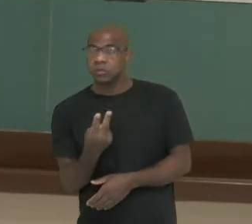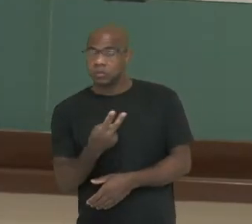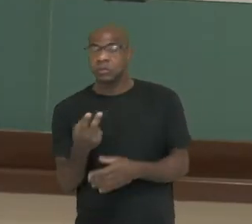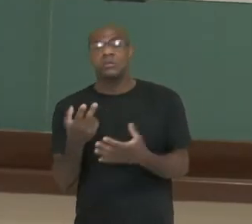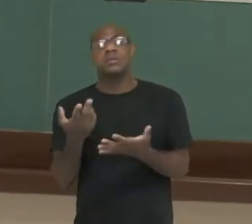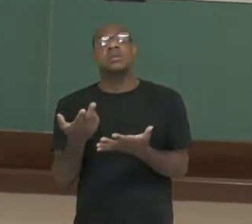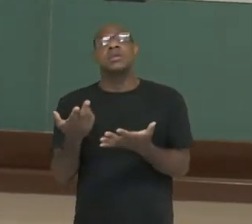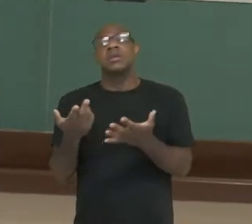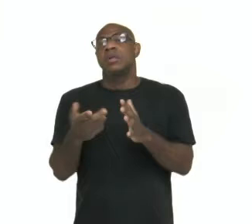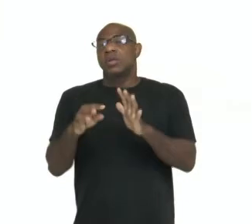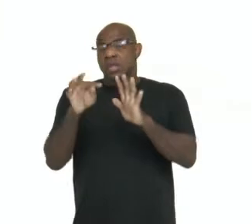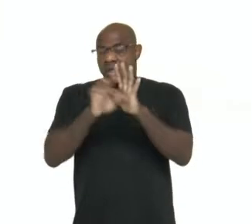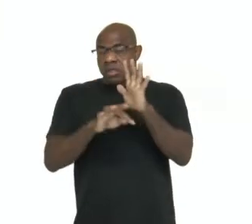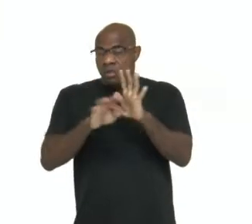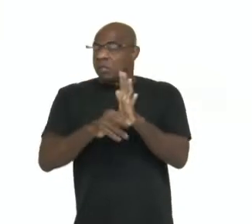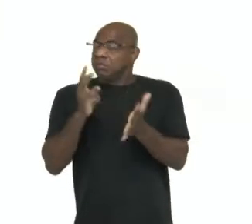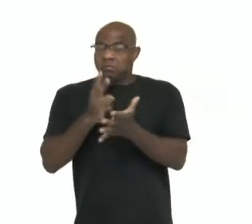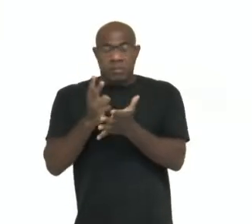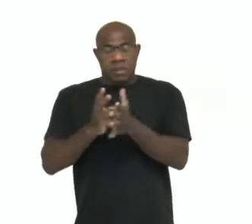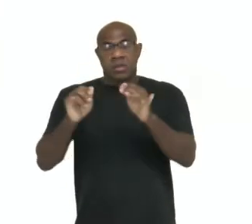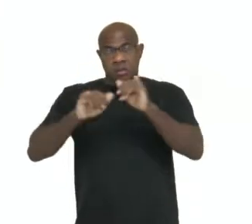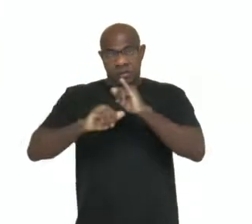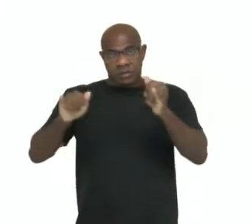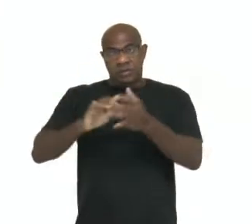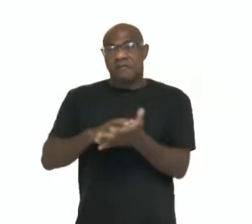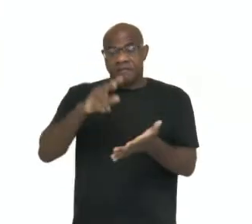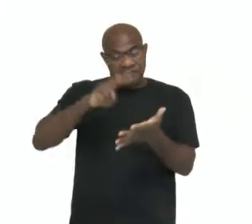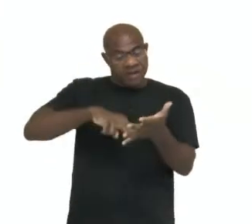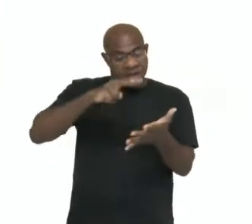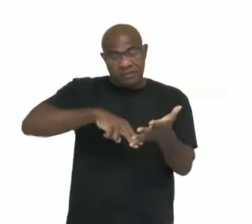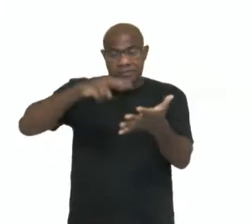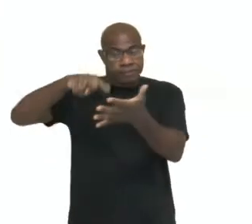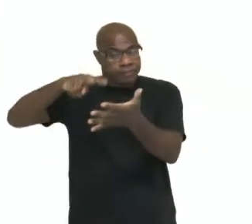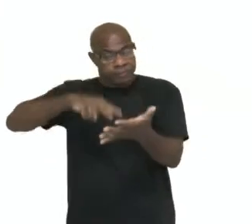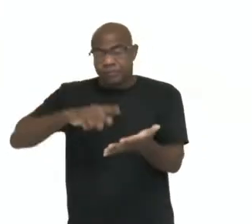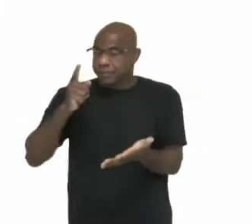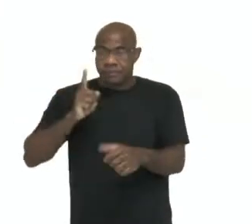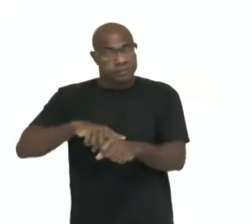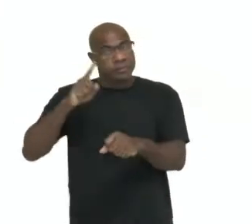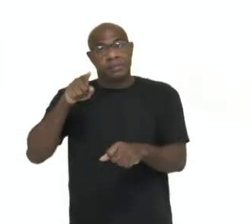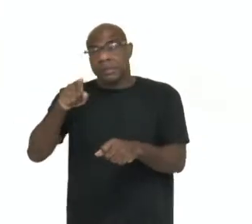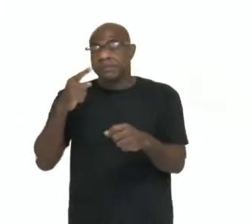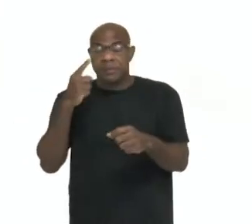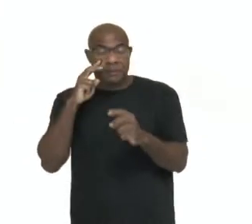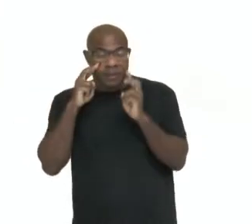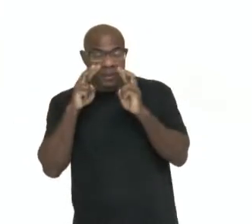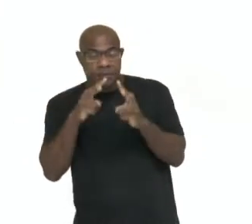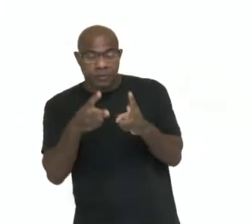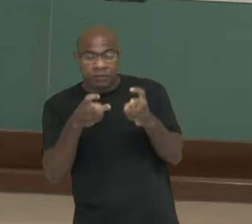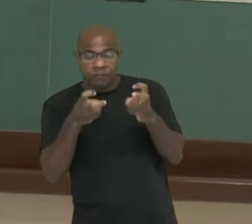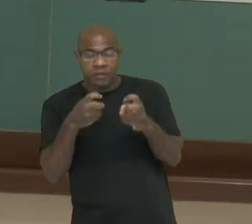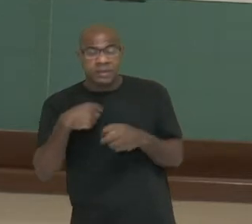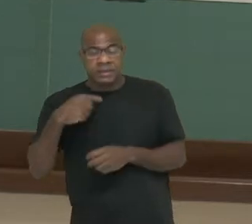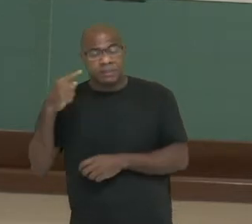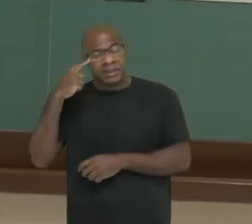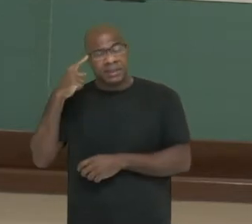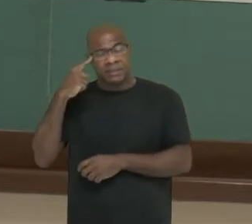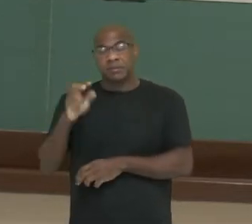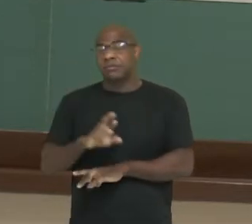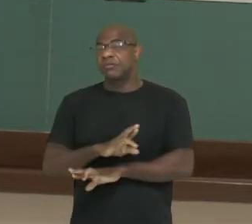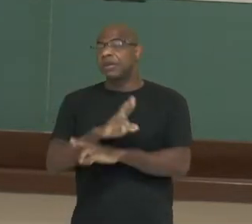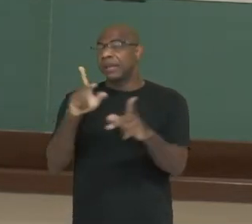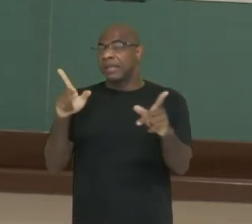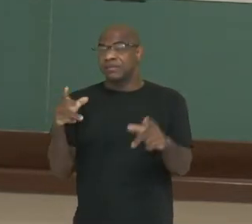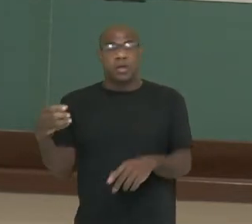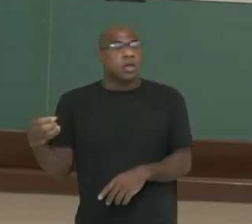notícia e faz-se a leitura de ambas ao mesmo tempo, de uma forma que surjam novos olhares, né? Então, quando as pessoas estão vendo essas leituras cruzadas,